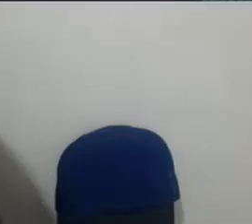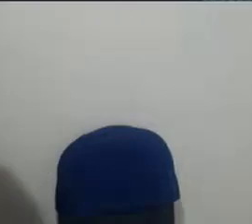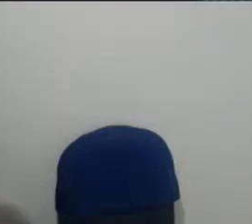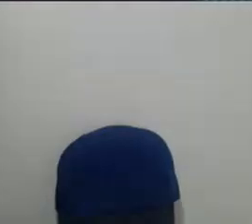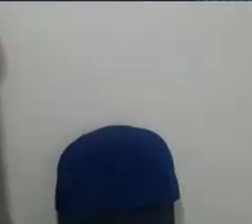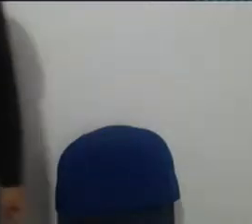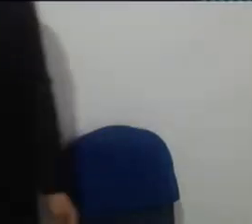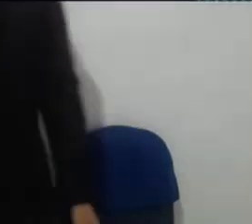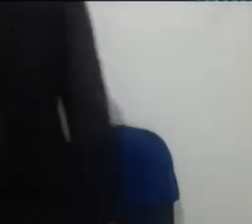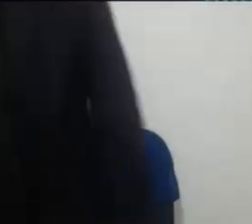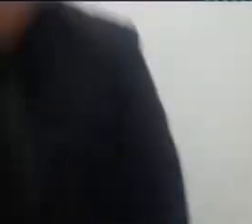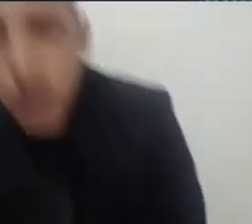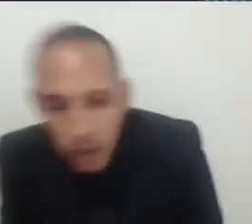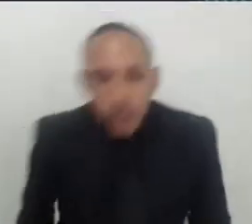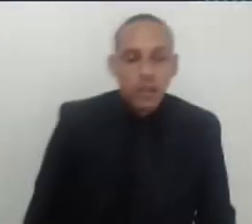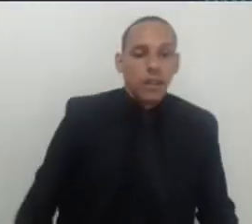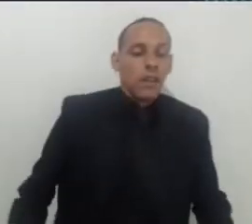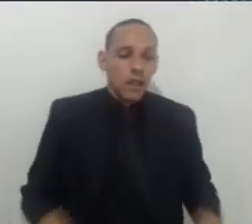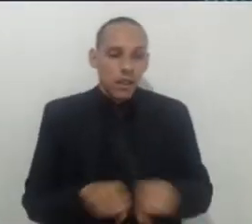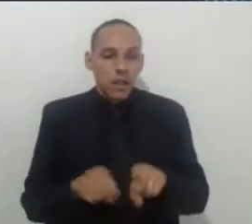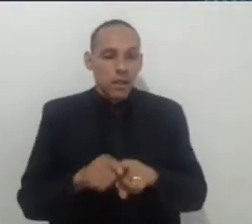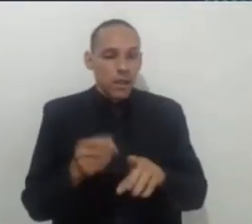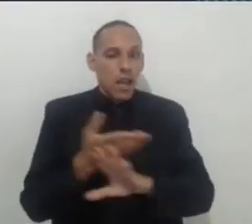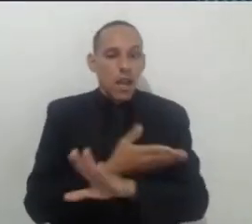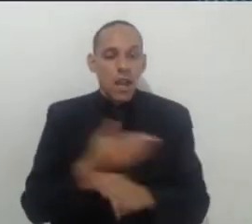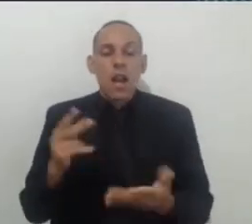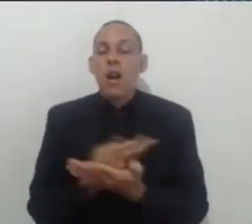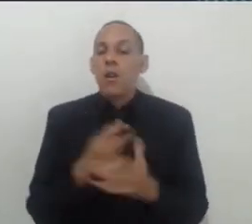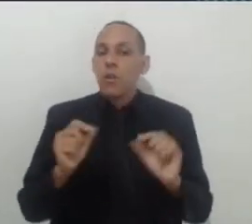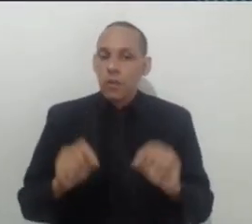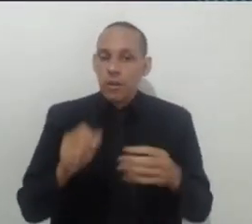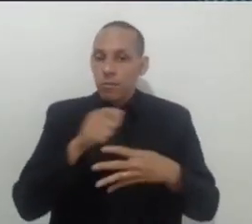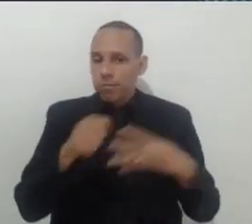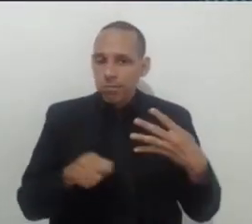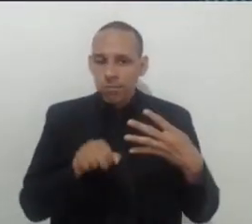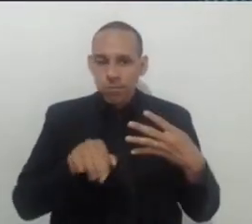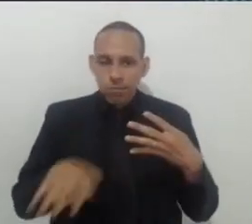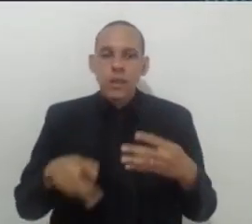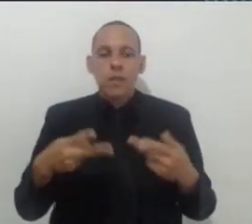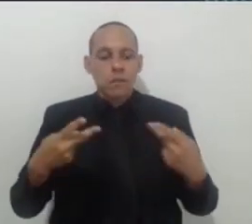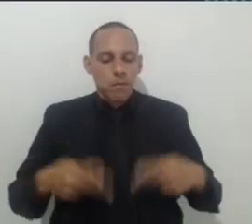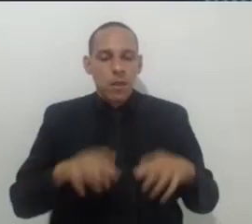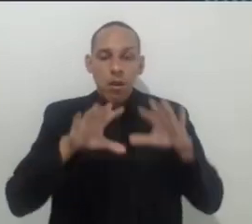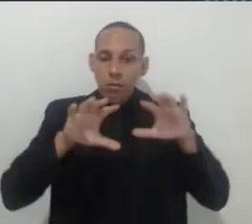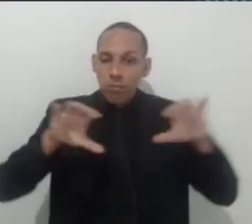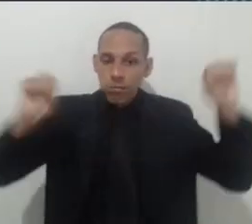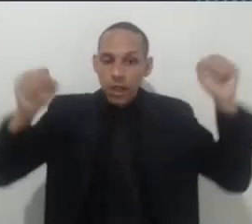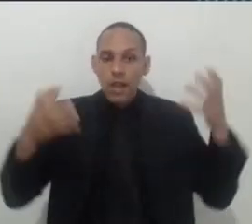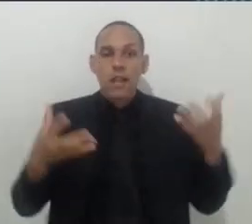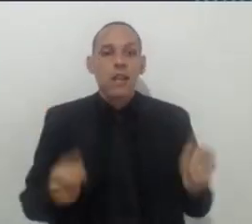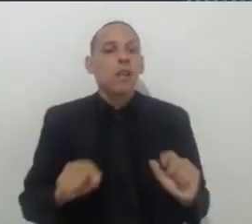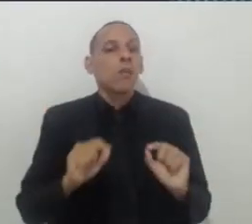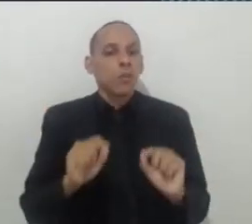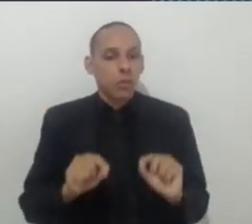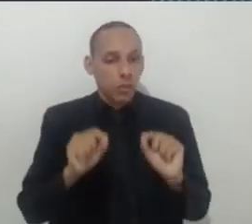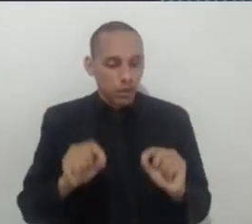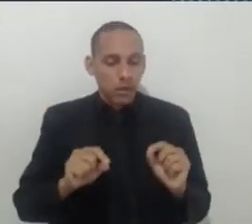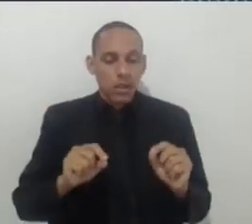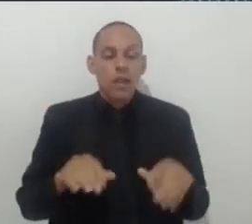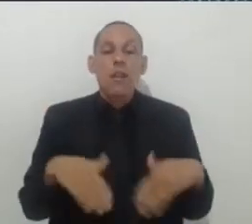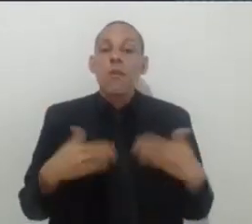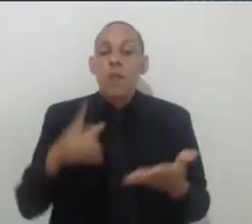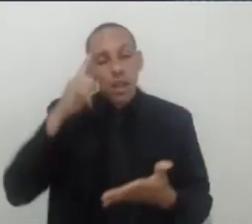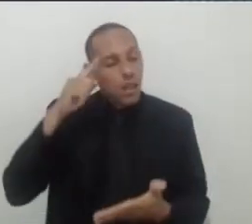seguintes precedentes. A jurisprudência dessa Corte é assente no sentido de que, quando o acordo